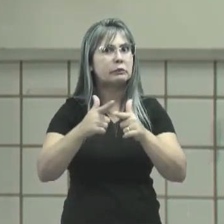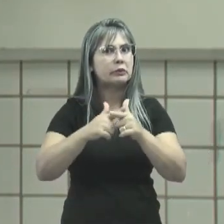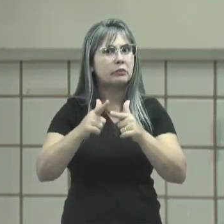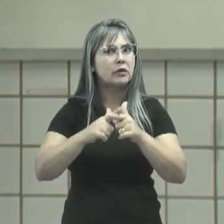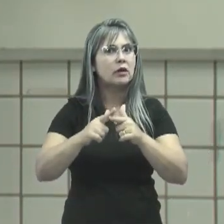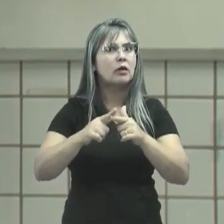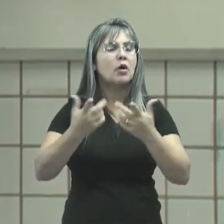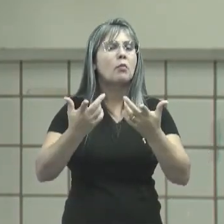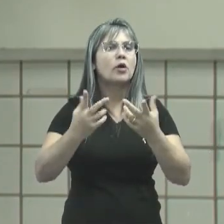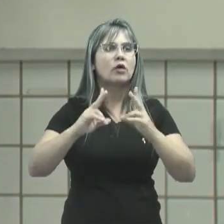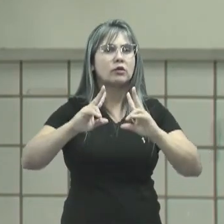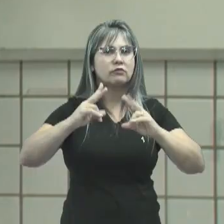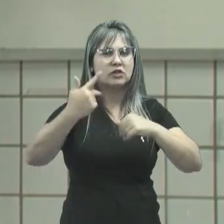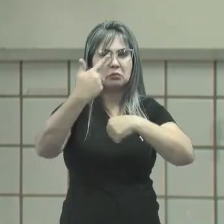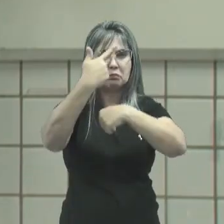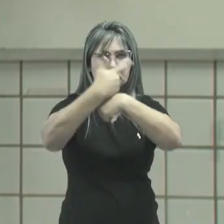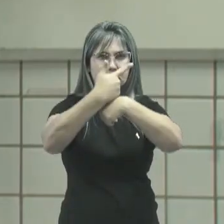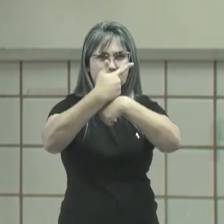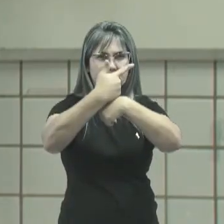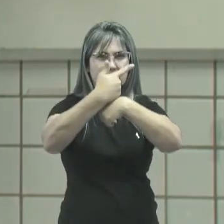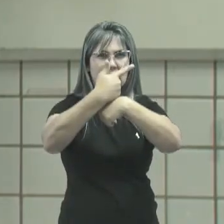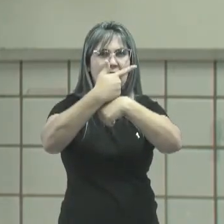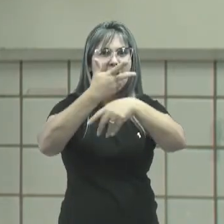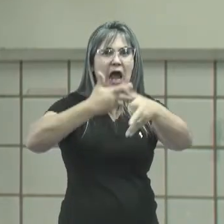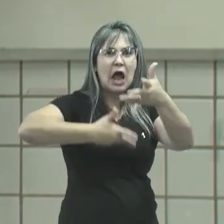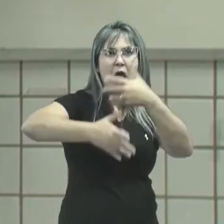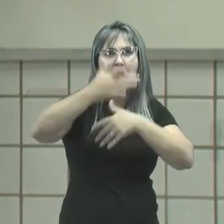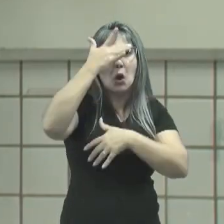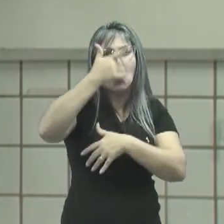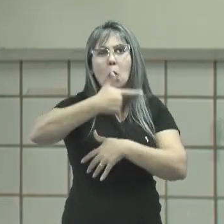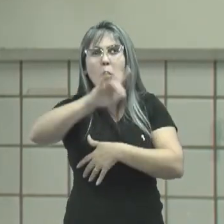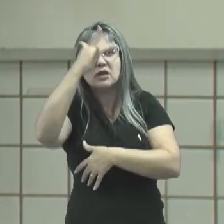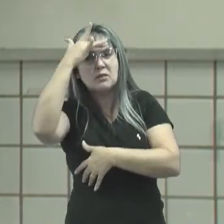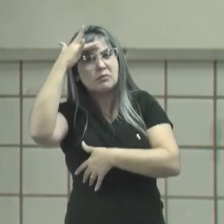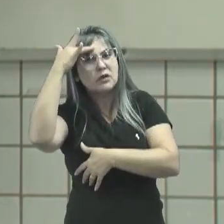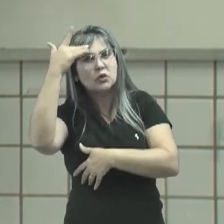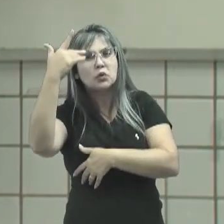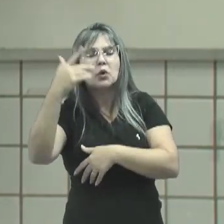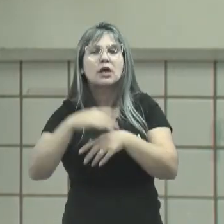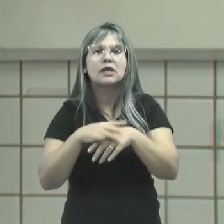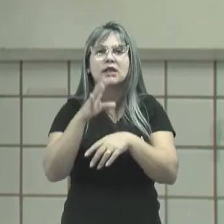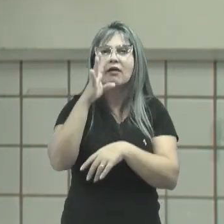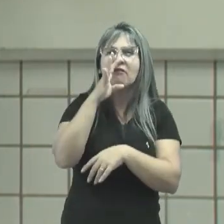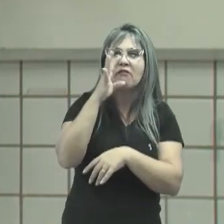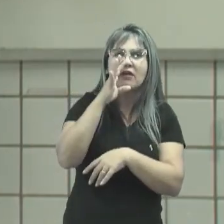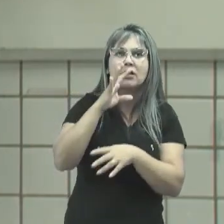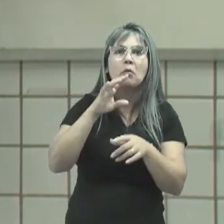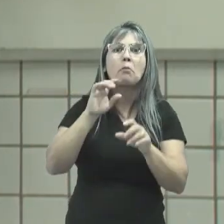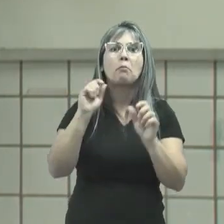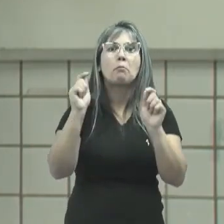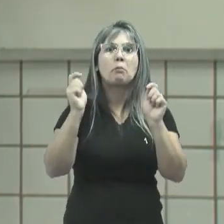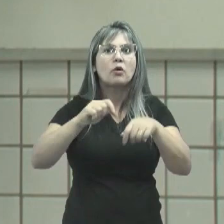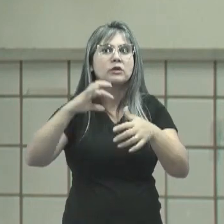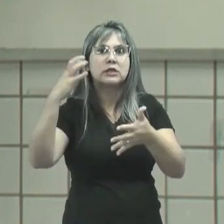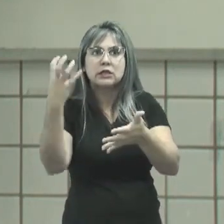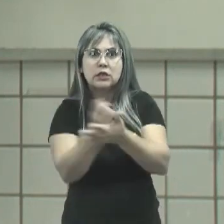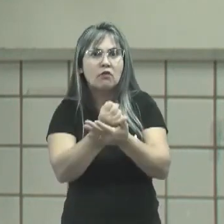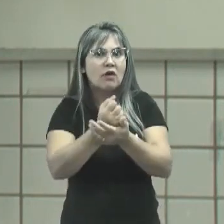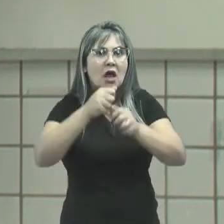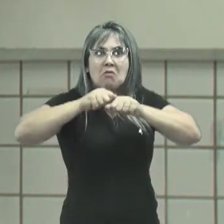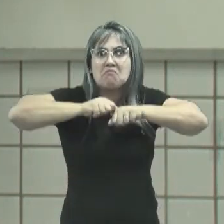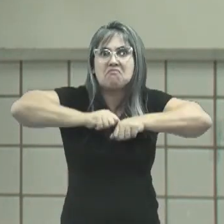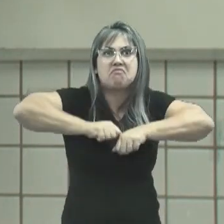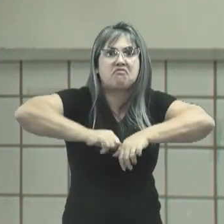um problema, porque o compartilhamento de dados ele é muito rápido nessas mídias sociais, tá bom? Com desconfio de